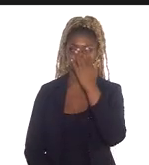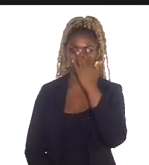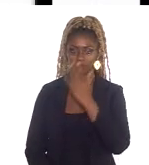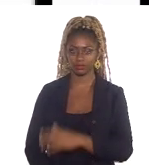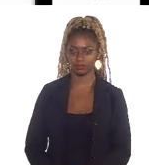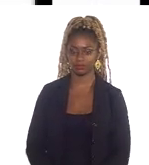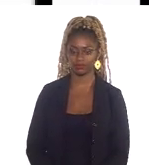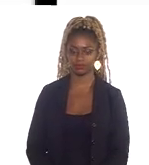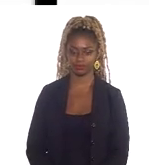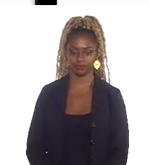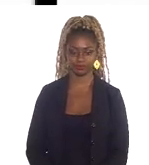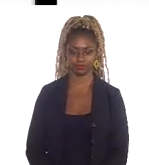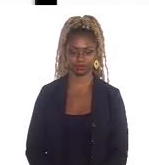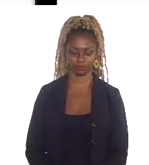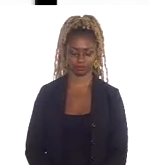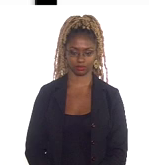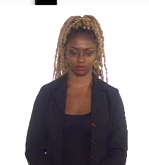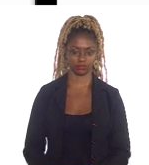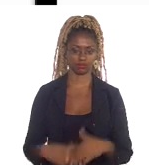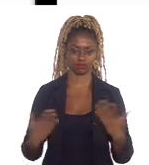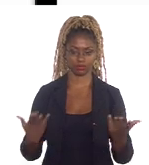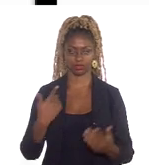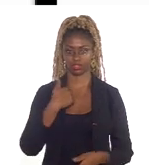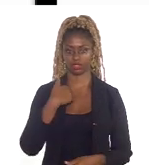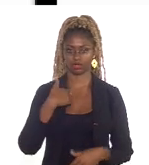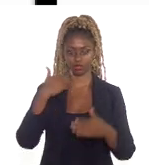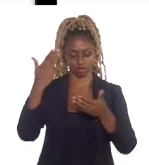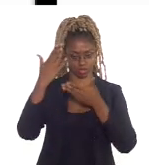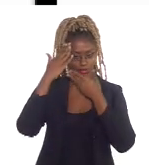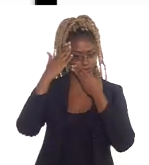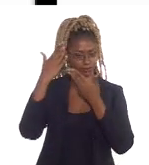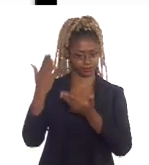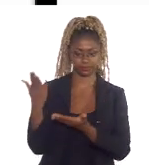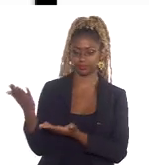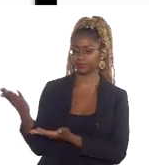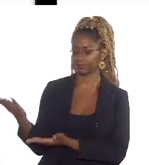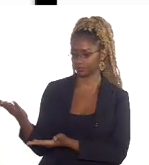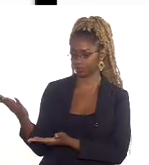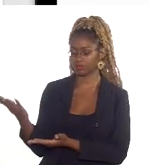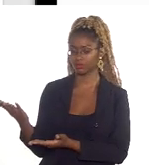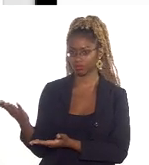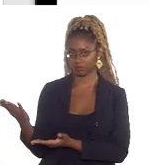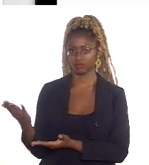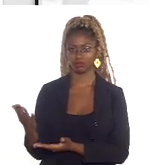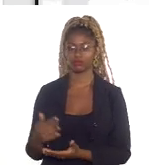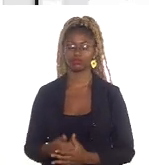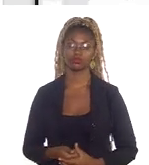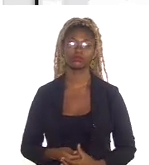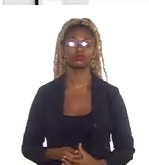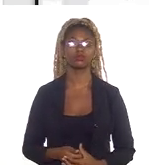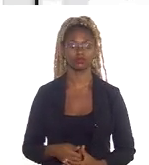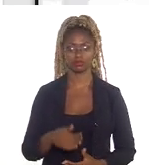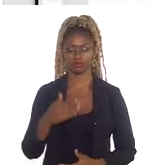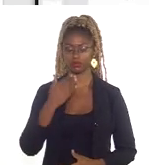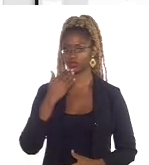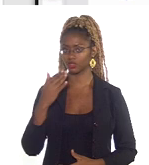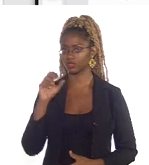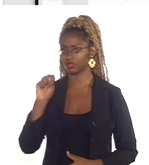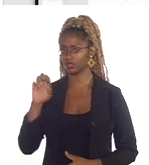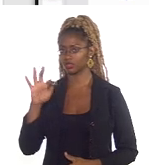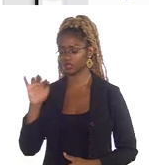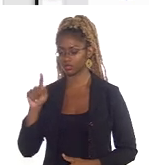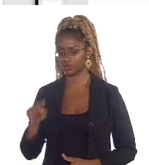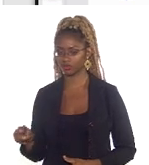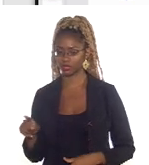Bom, eu agradeço a Vossa Senhoria, pedindo tanto a Cefaz, que já encaminhou, a